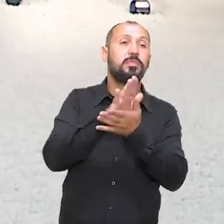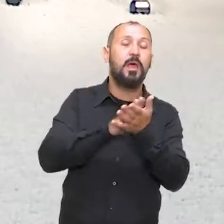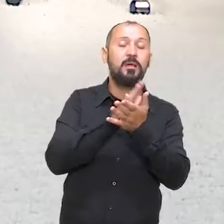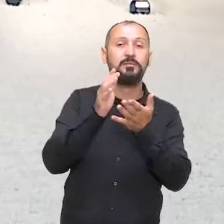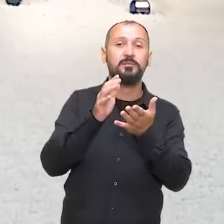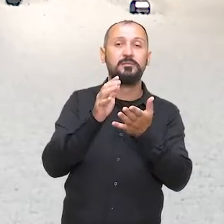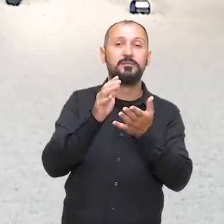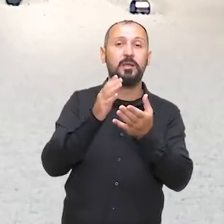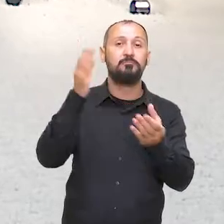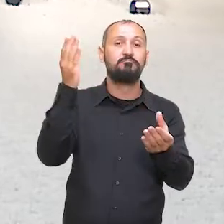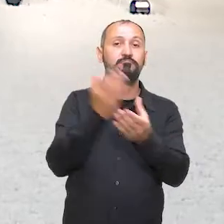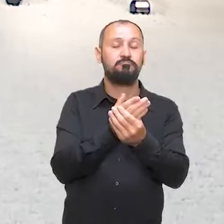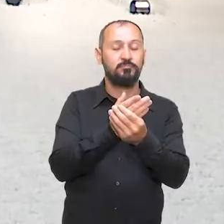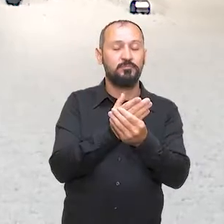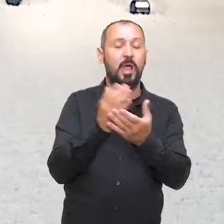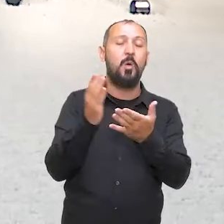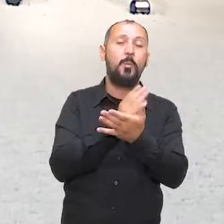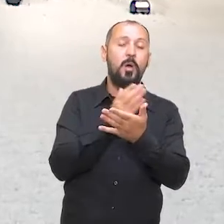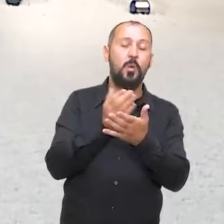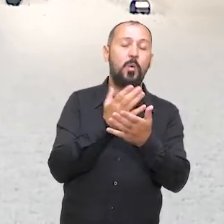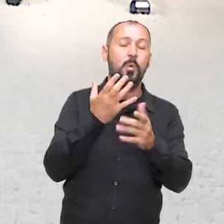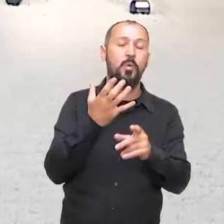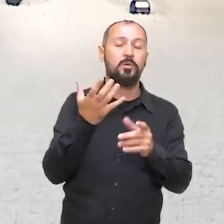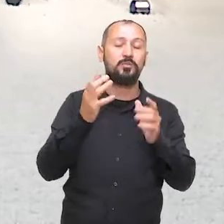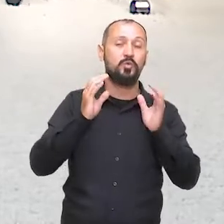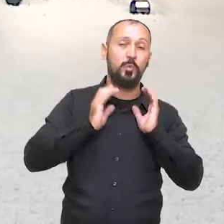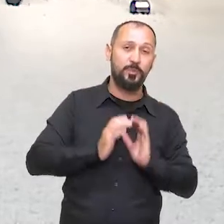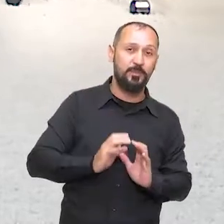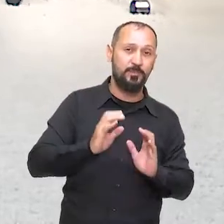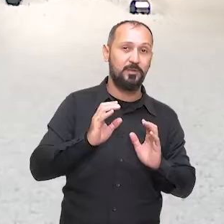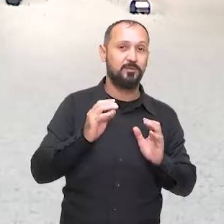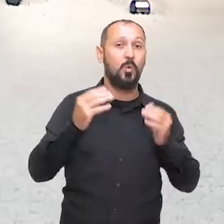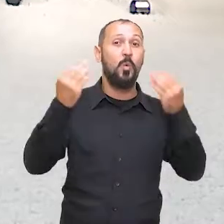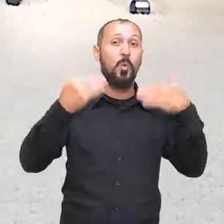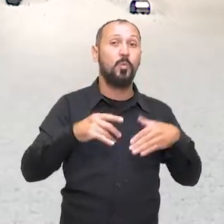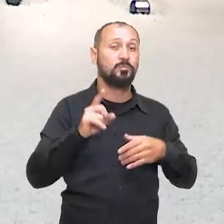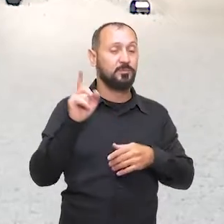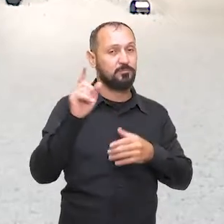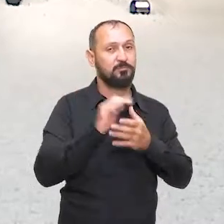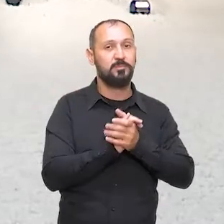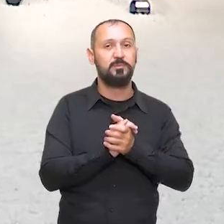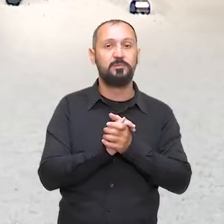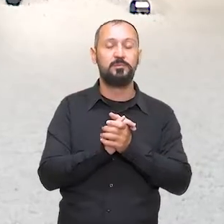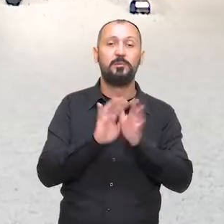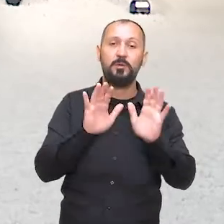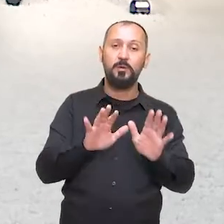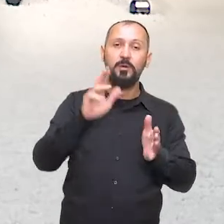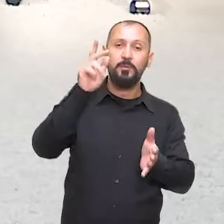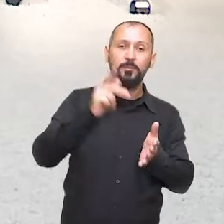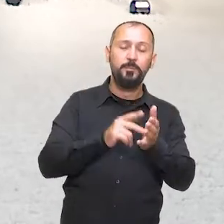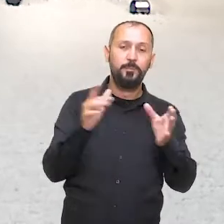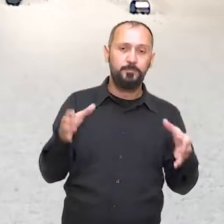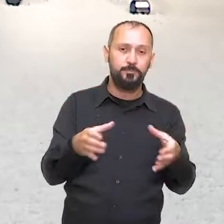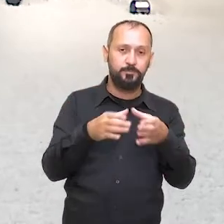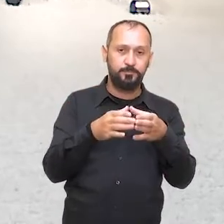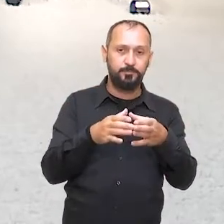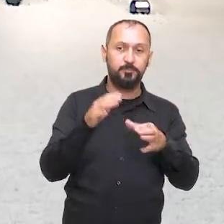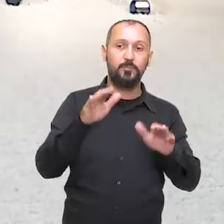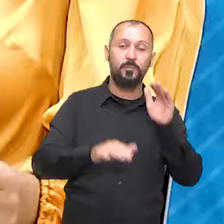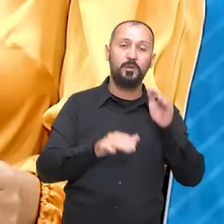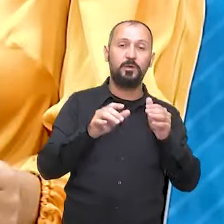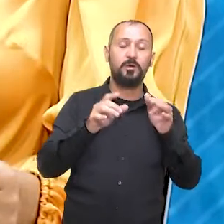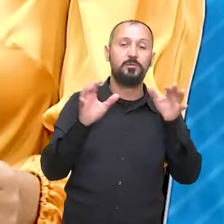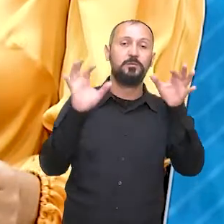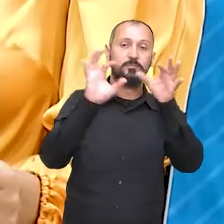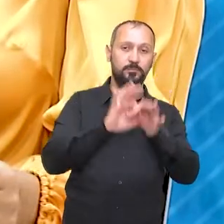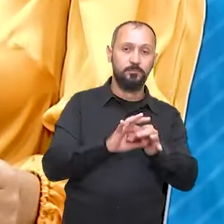nenhuma condenação disciplinar em seu desfavor lá na casa também. Então, na verdade, o trabalho das